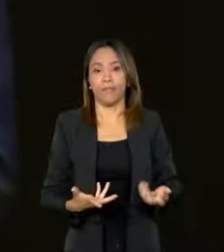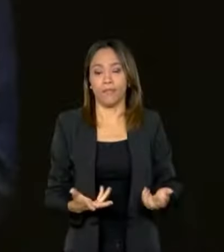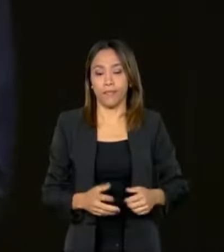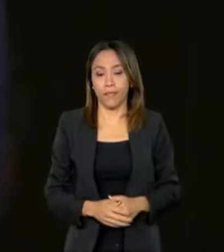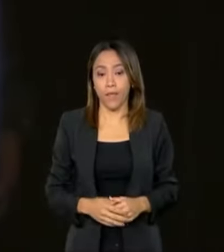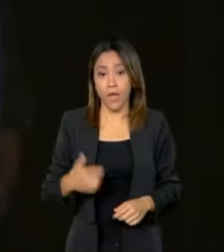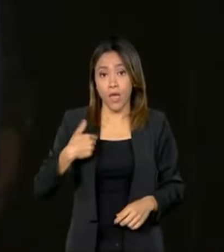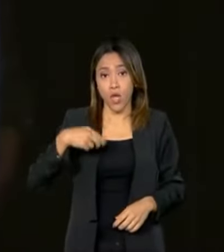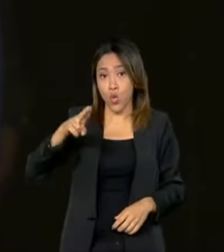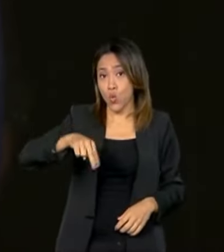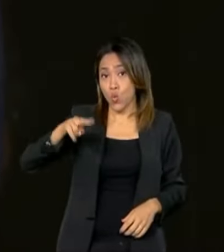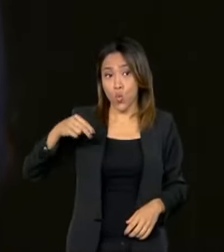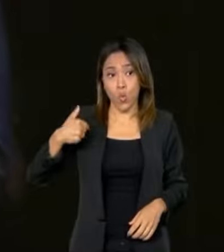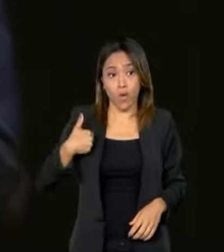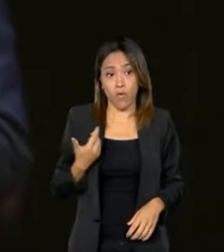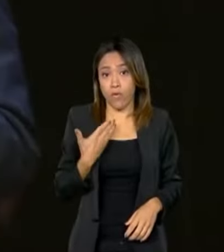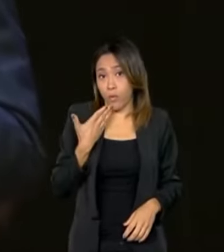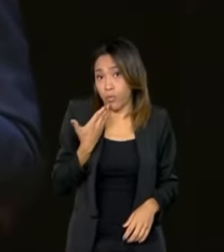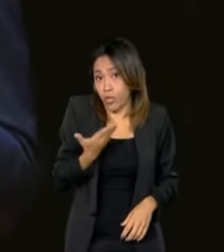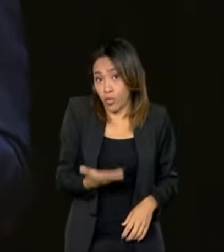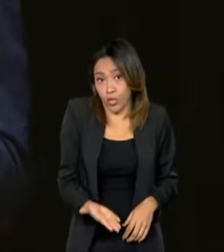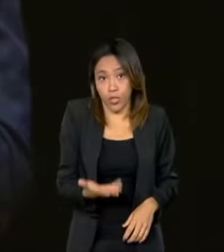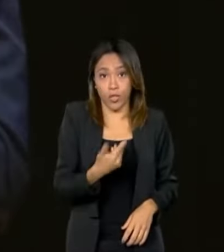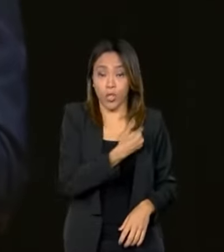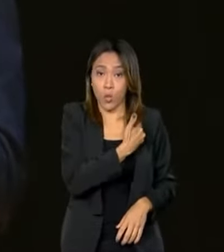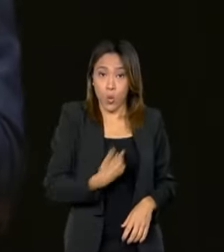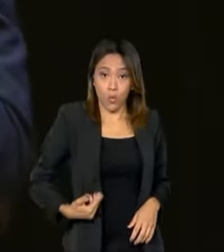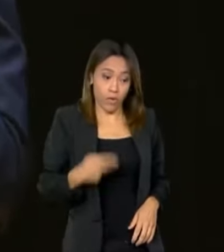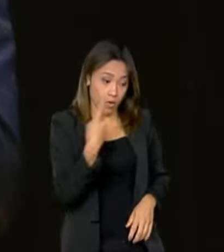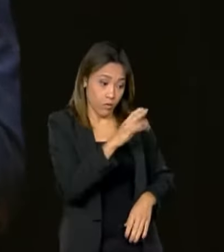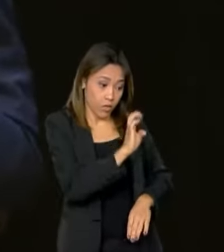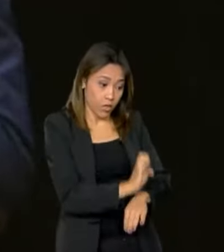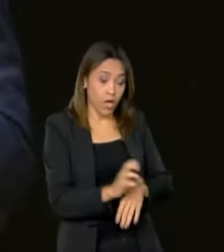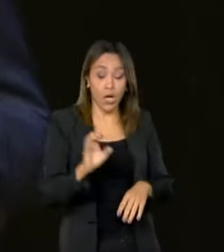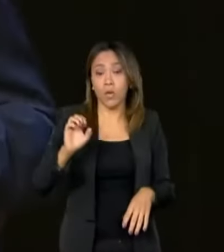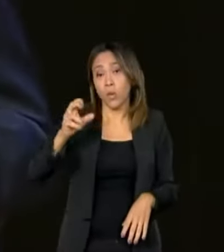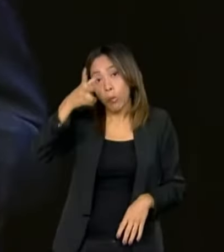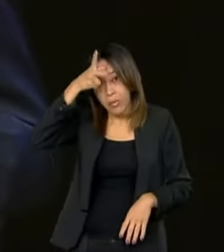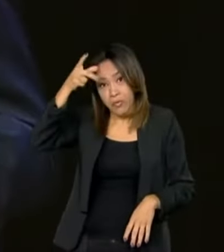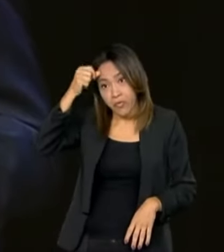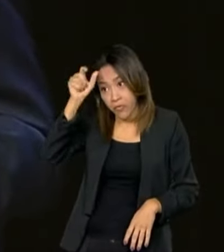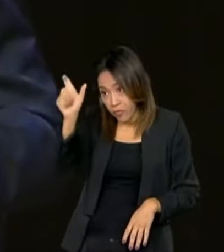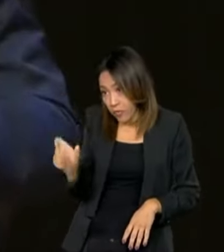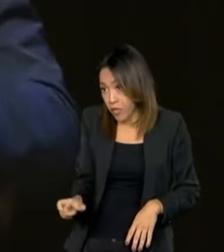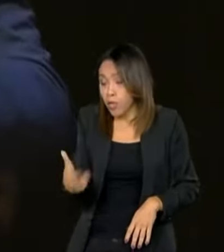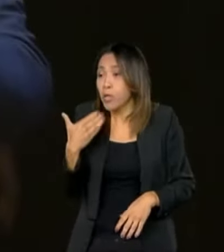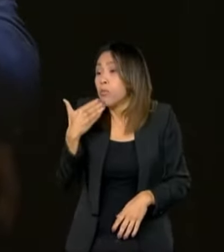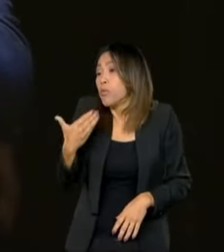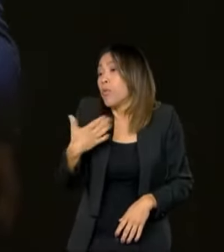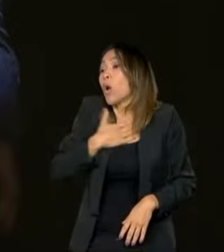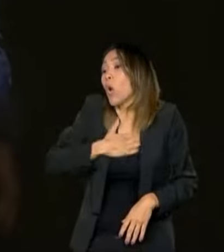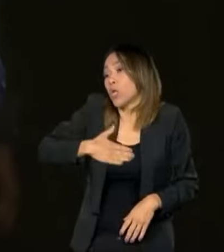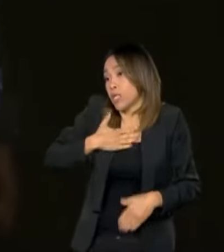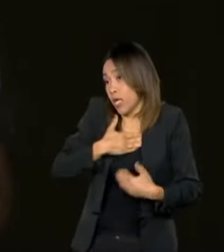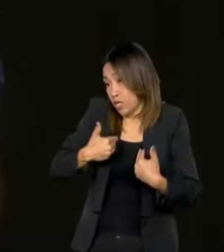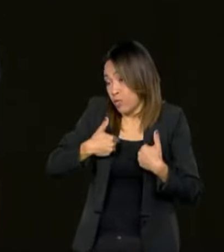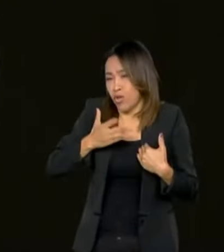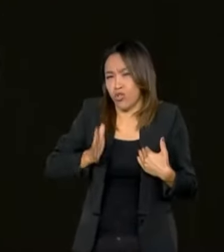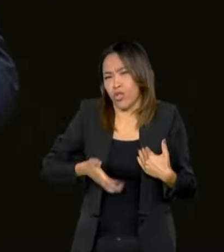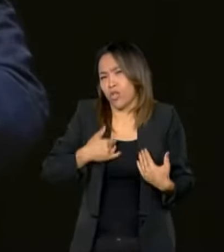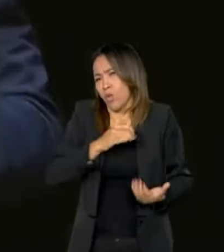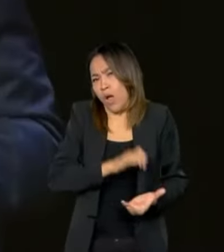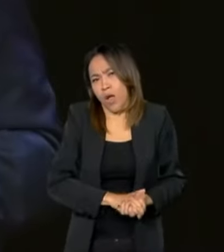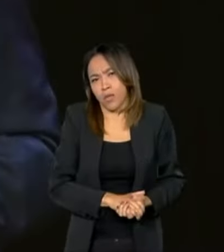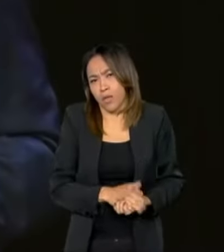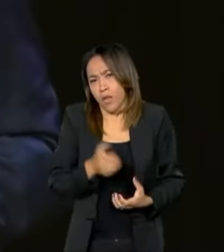Eu nunca vou pedir para um governador ou um prefeito gostar mais de mim ou gostar menos de mim. Eu já sou casado, está ali a Janjinha,